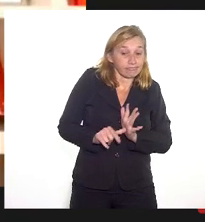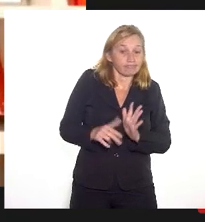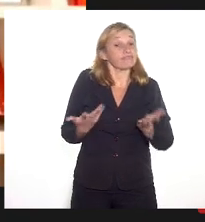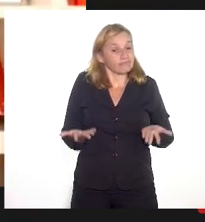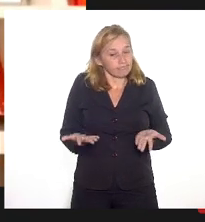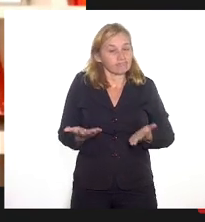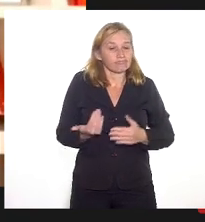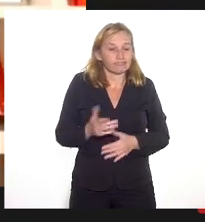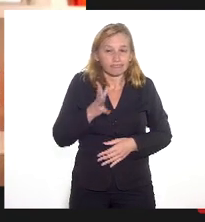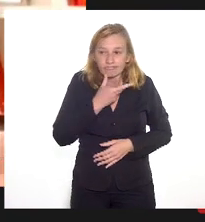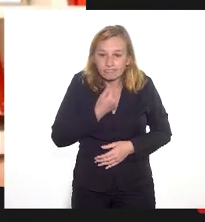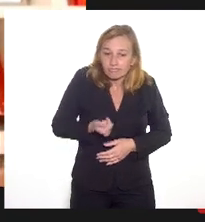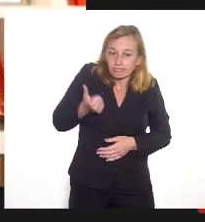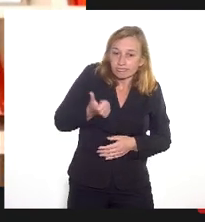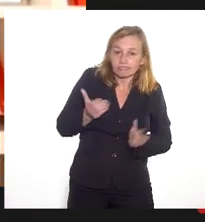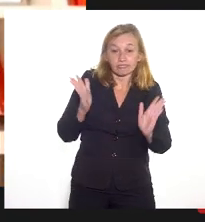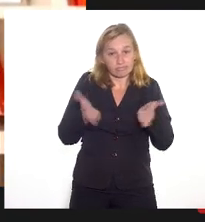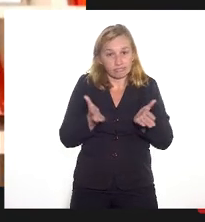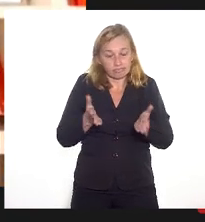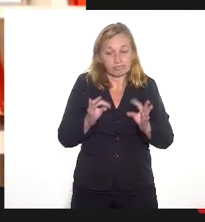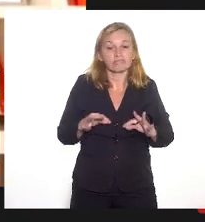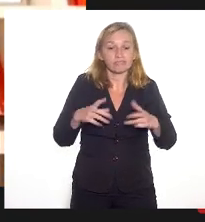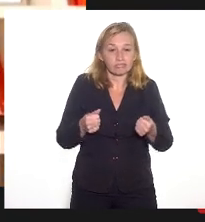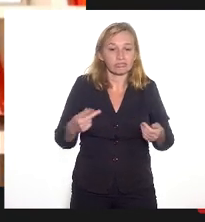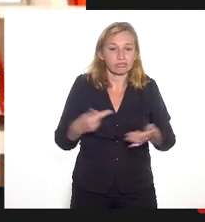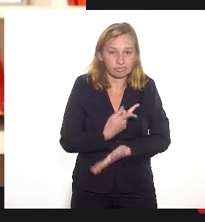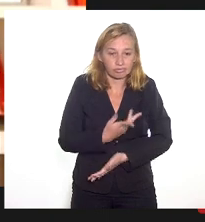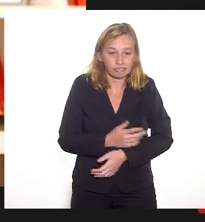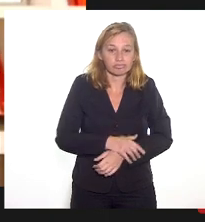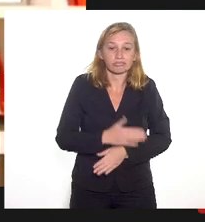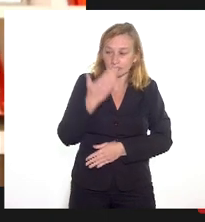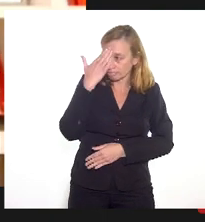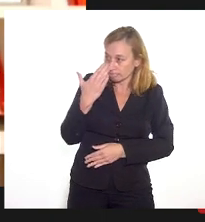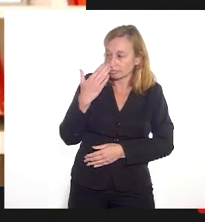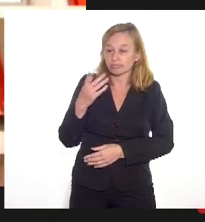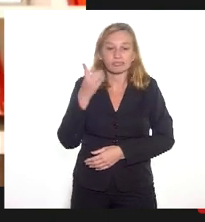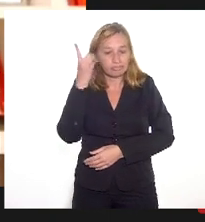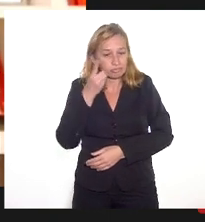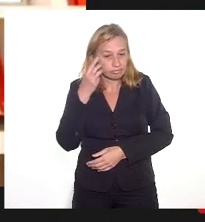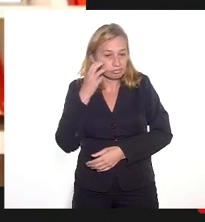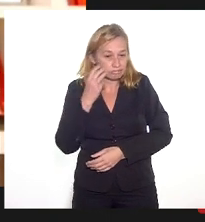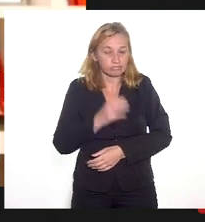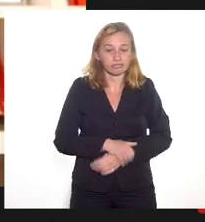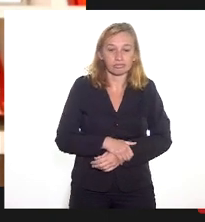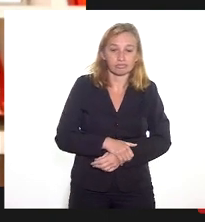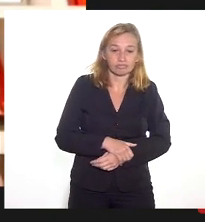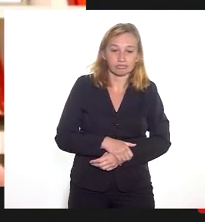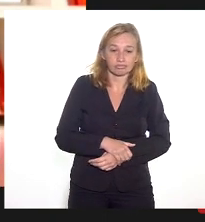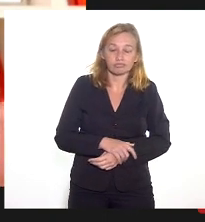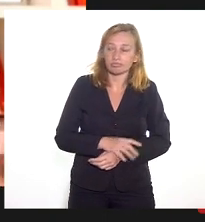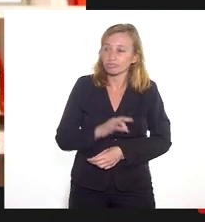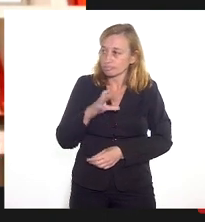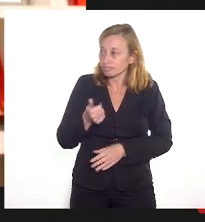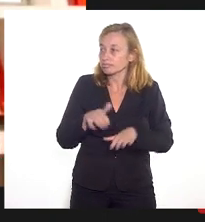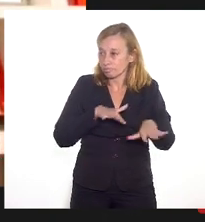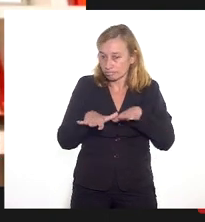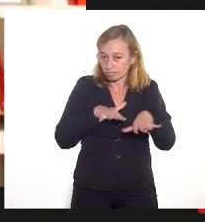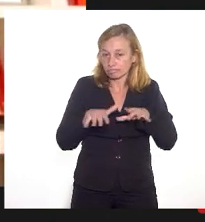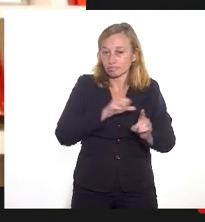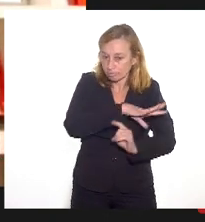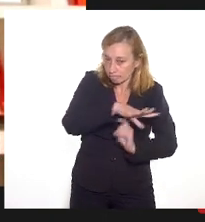as coisas demoraram um pouco, mas agora isso tudo está se realizando. Então, muito obrigado, Valdec. Acho que todo o movimento